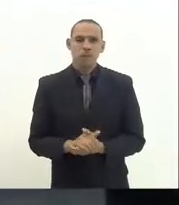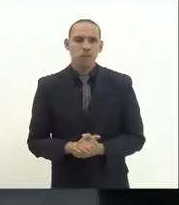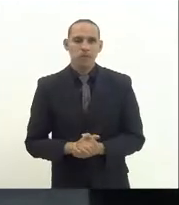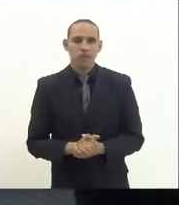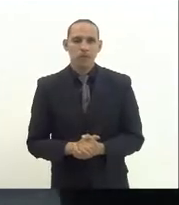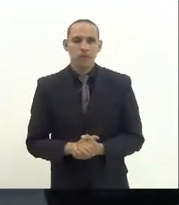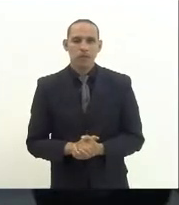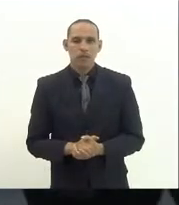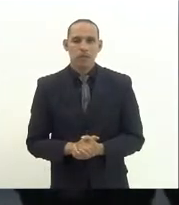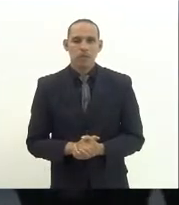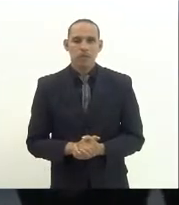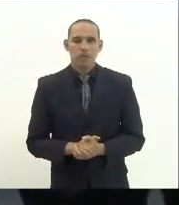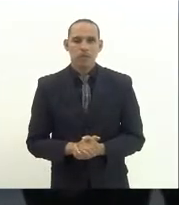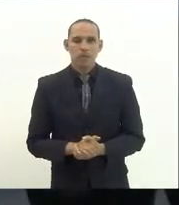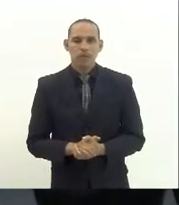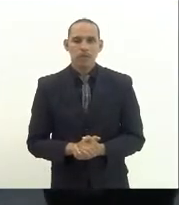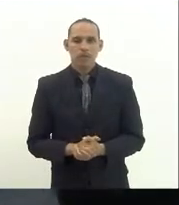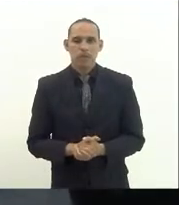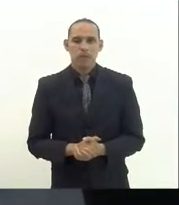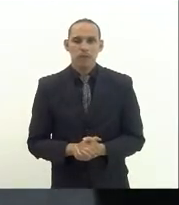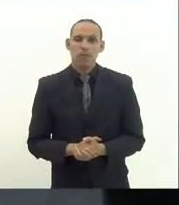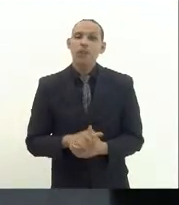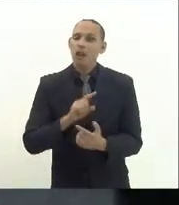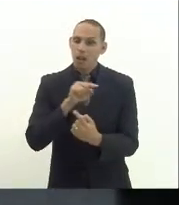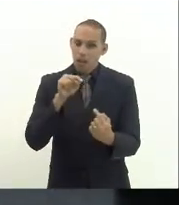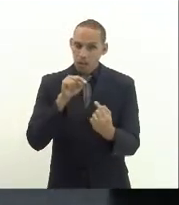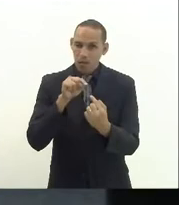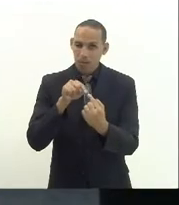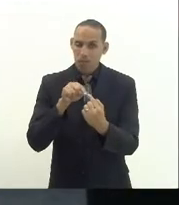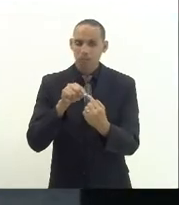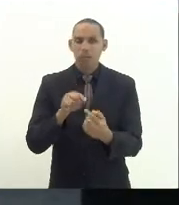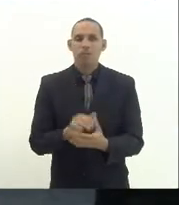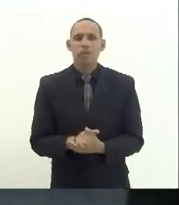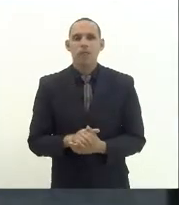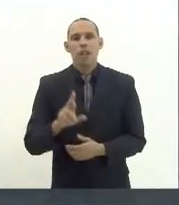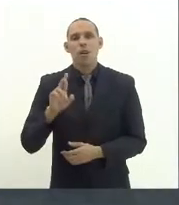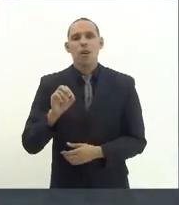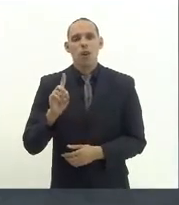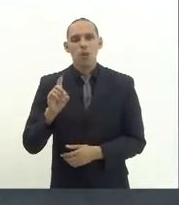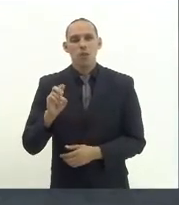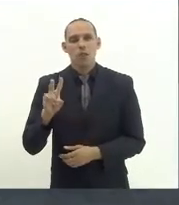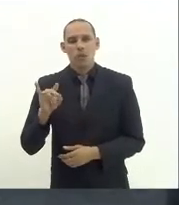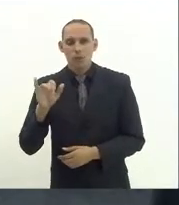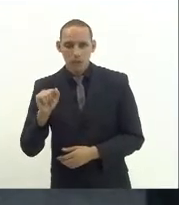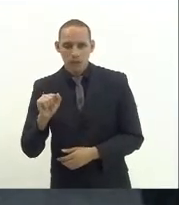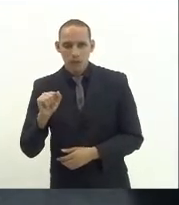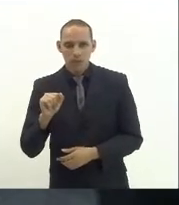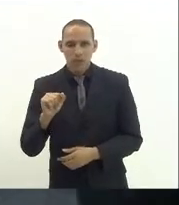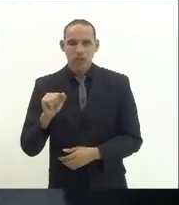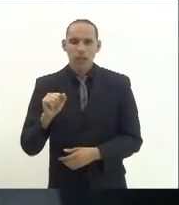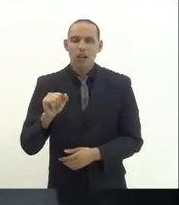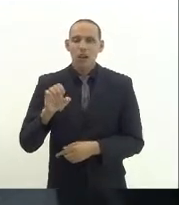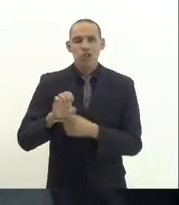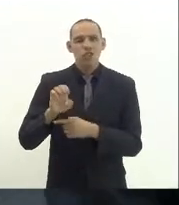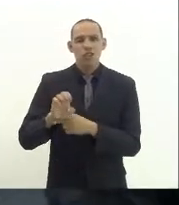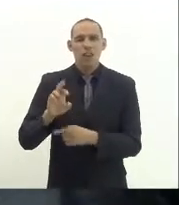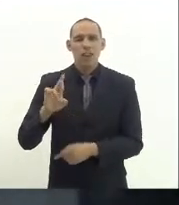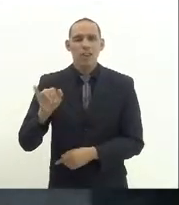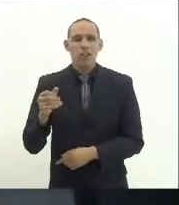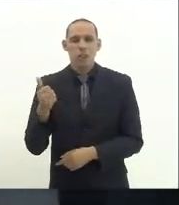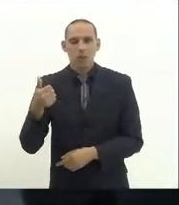ou eu objectivamente é objetivamente na rodovia estadual rj-124